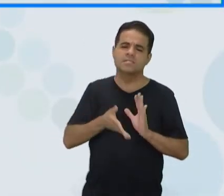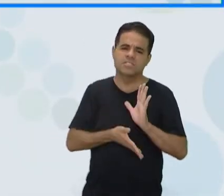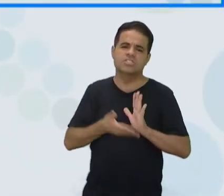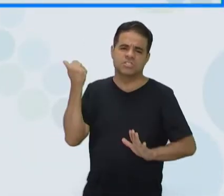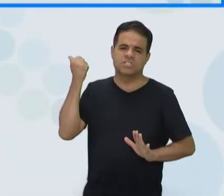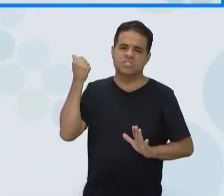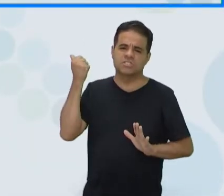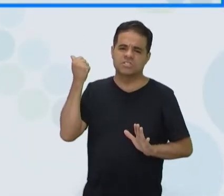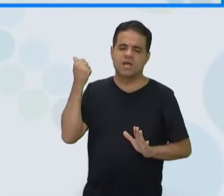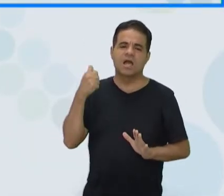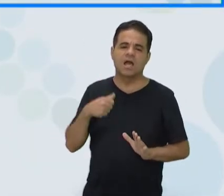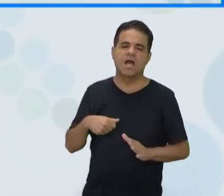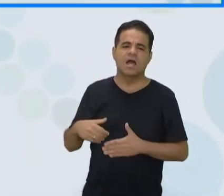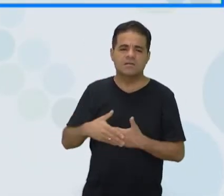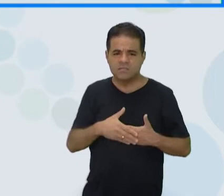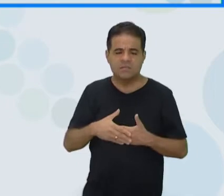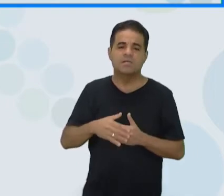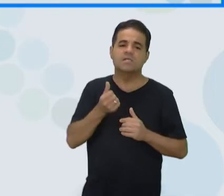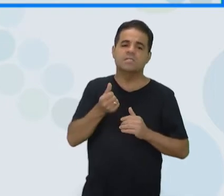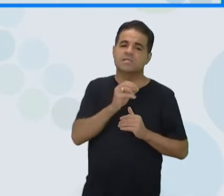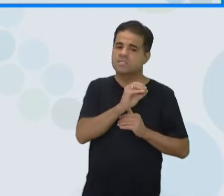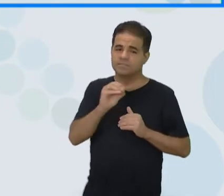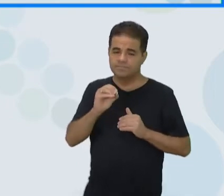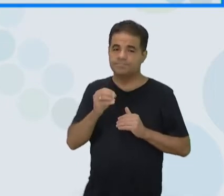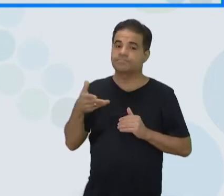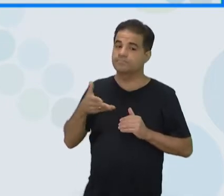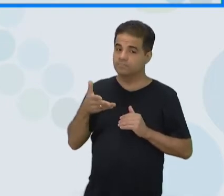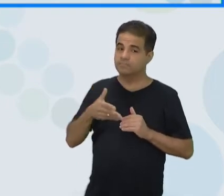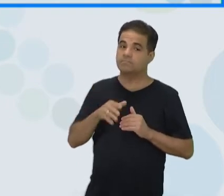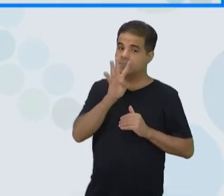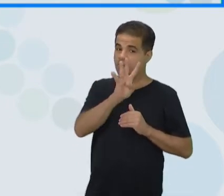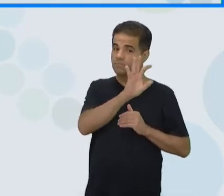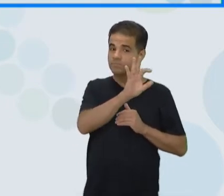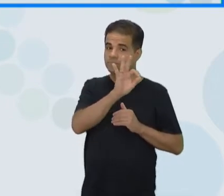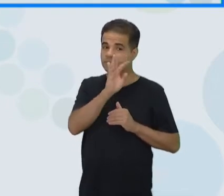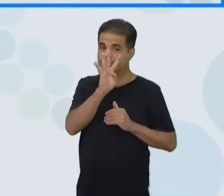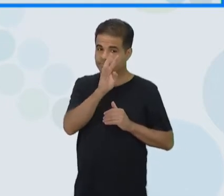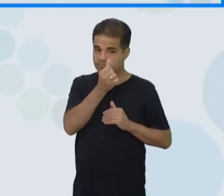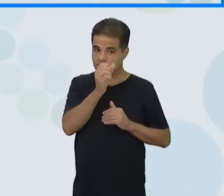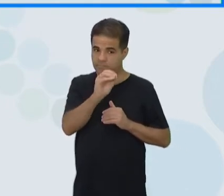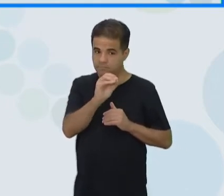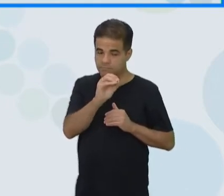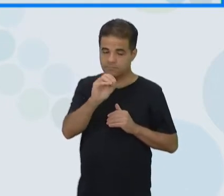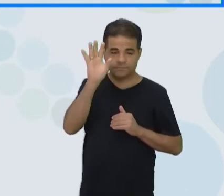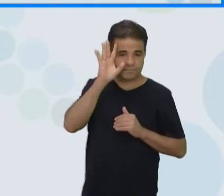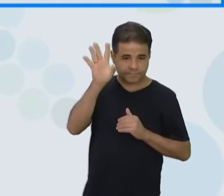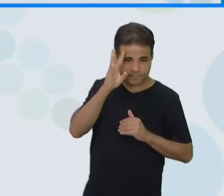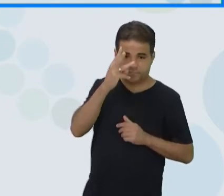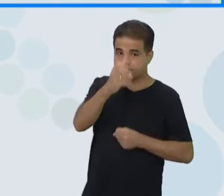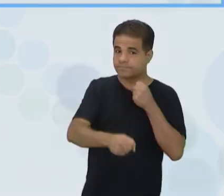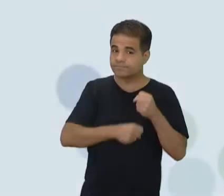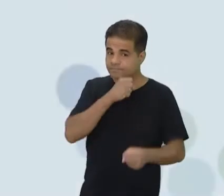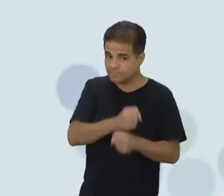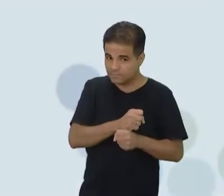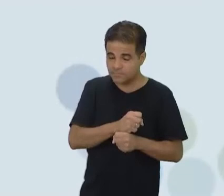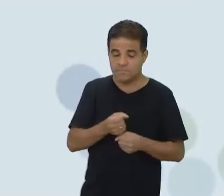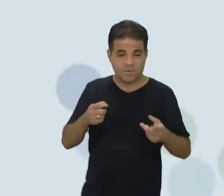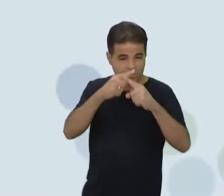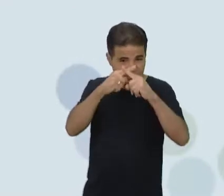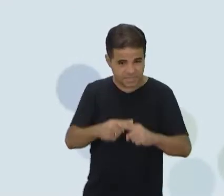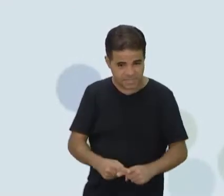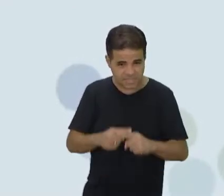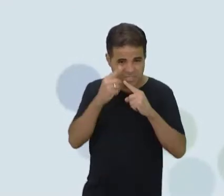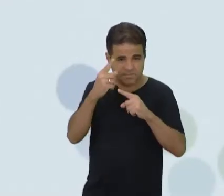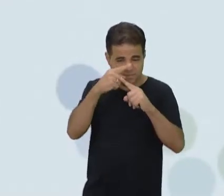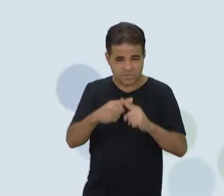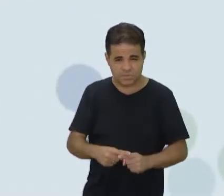a fralda da Bárbara. Dava uns 600 e pouco, agora já está nos 460. E se a gente pensar aí por 3 anos... Agora, então, é vezes 3